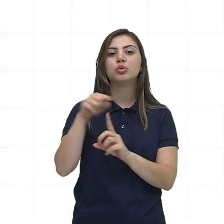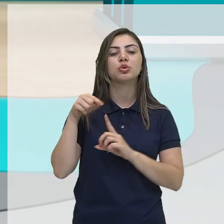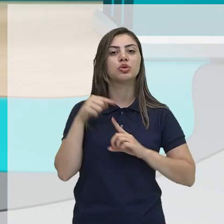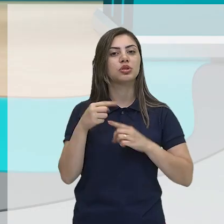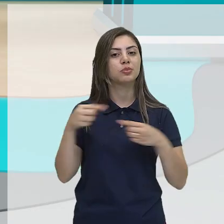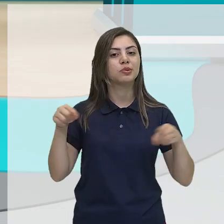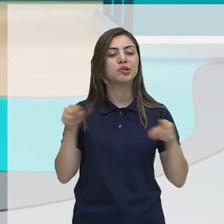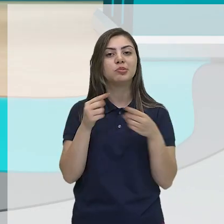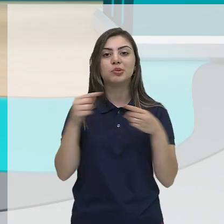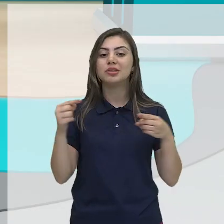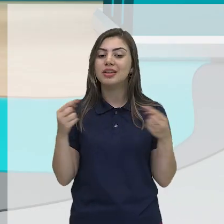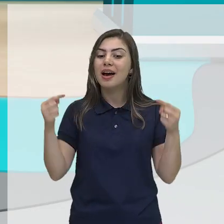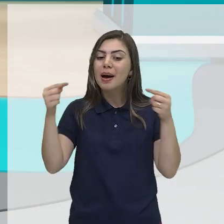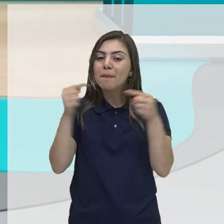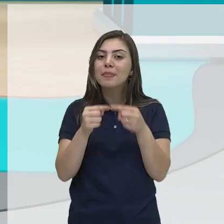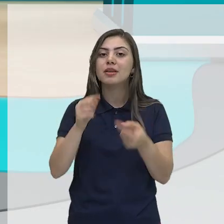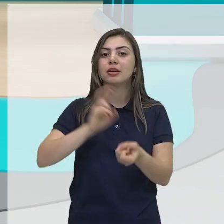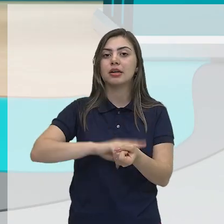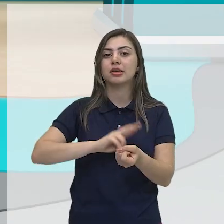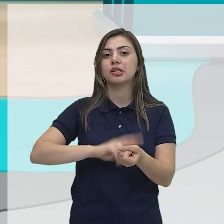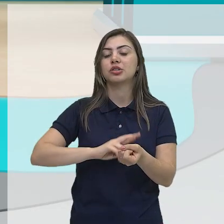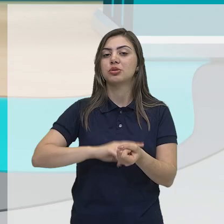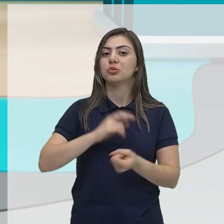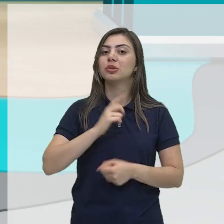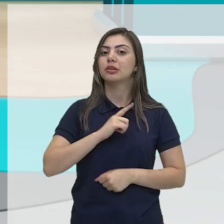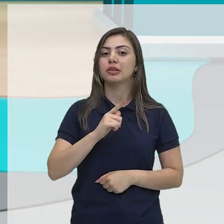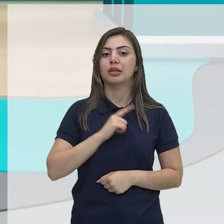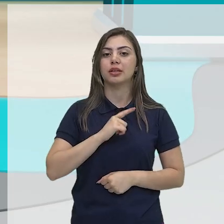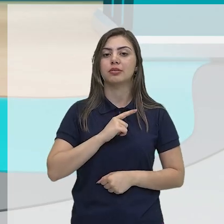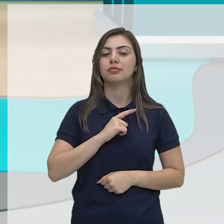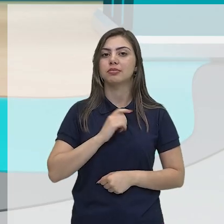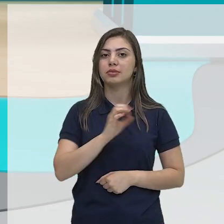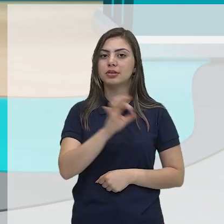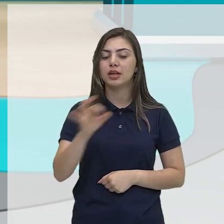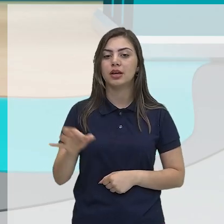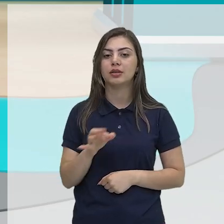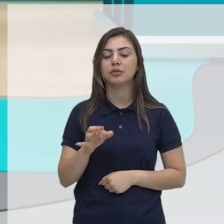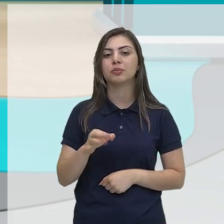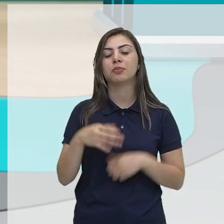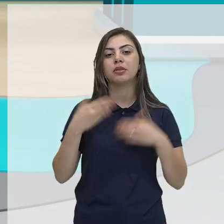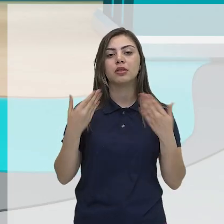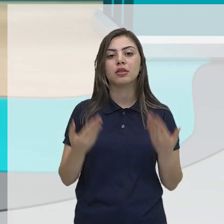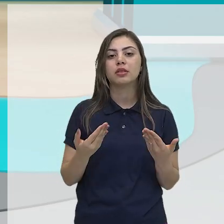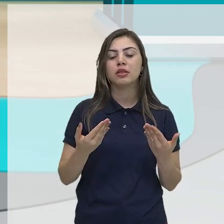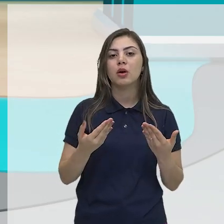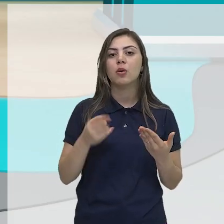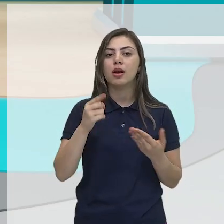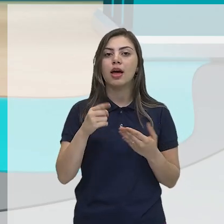tem ritmo. A gente precisa ter isso muito claro em mente. Toda música tem ritmo. Então, a forma como esses sons